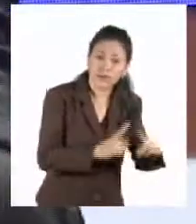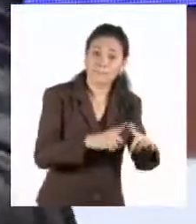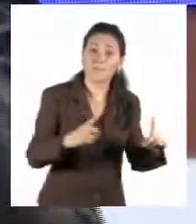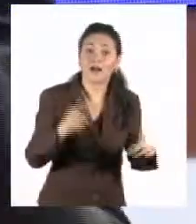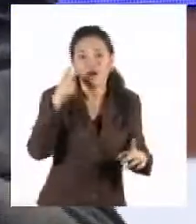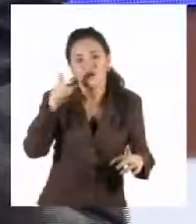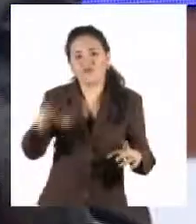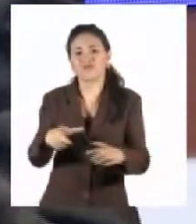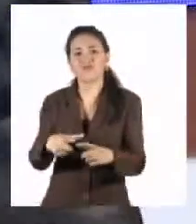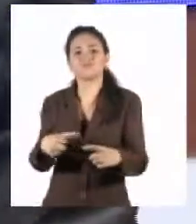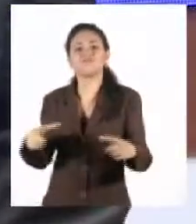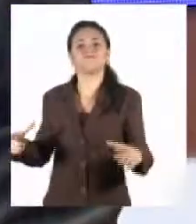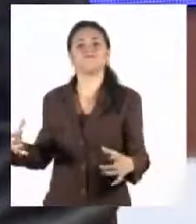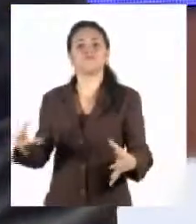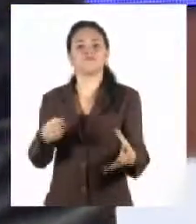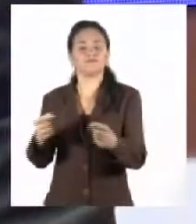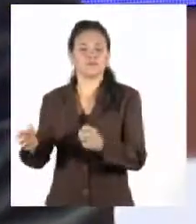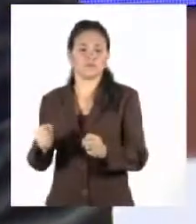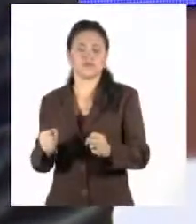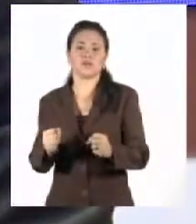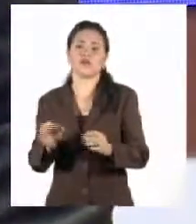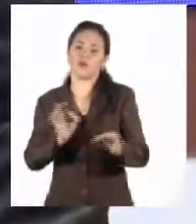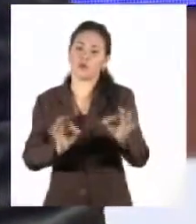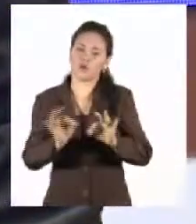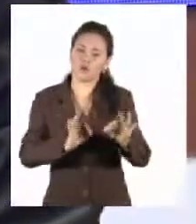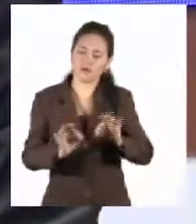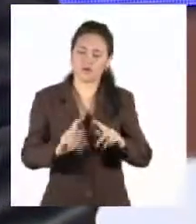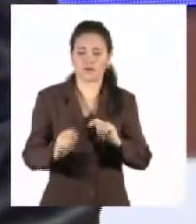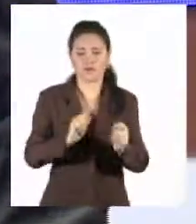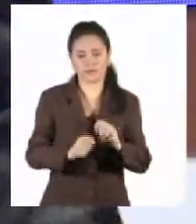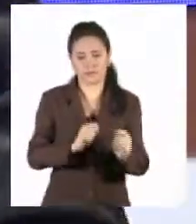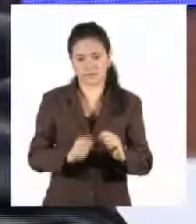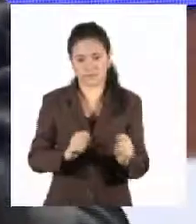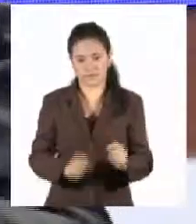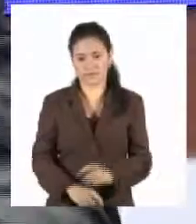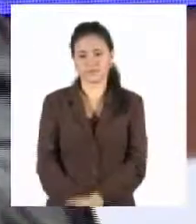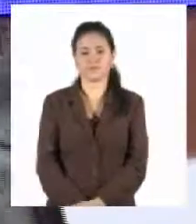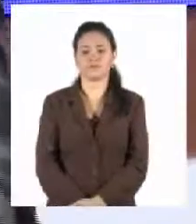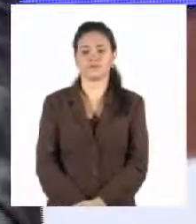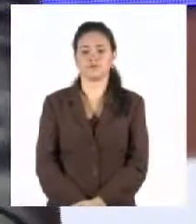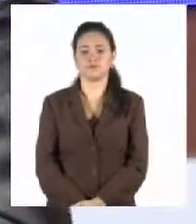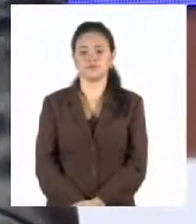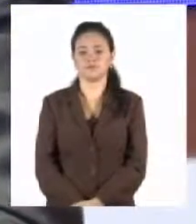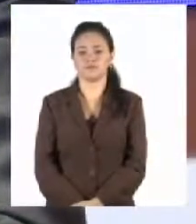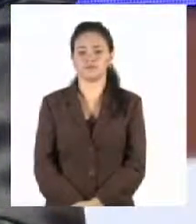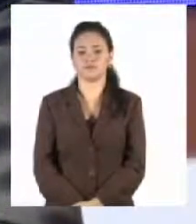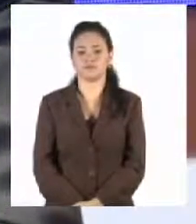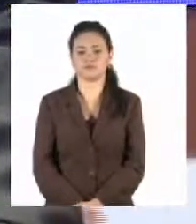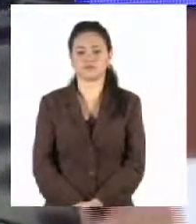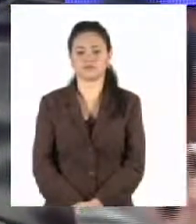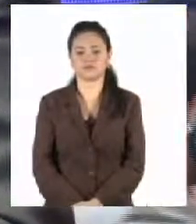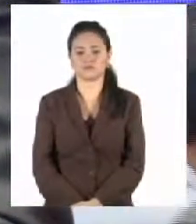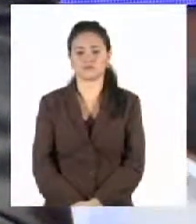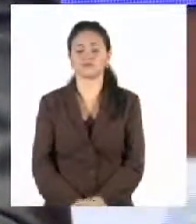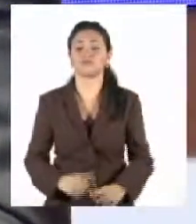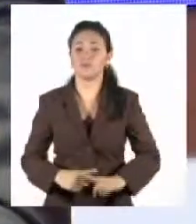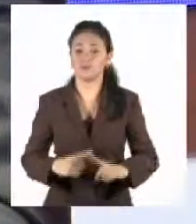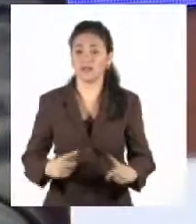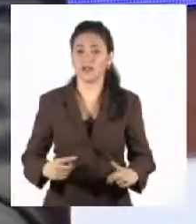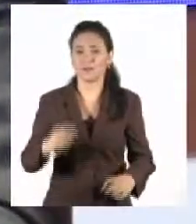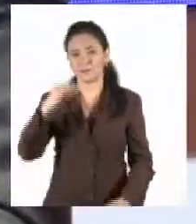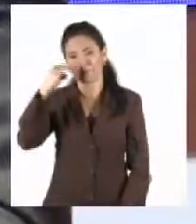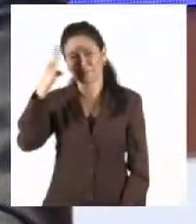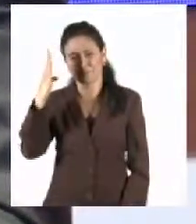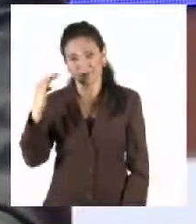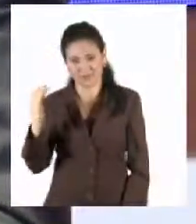e há um controle de gestão nesse nível. Mas como vem o próprio país, nós temos conhecimento